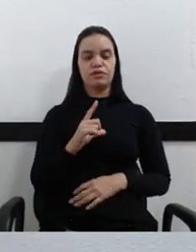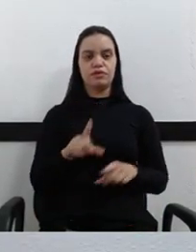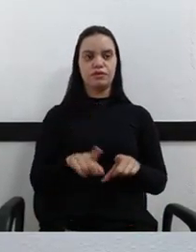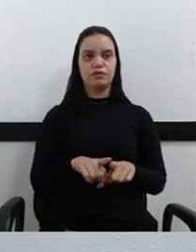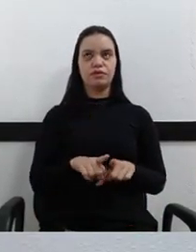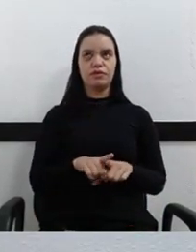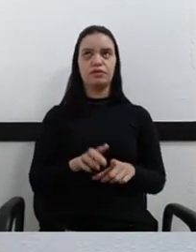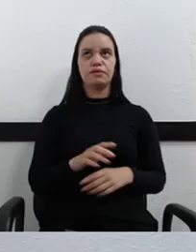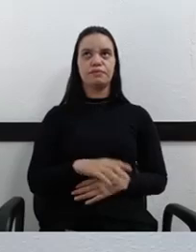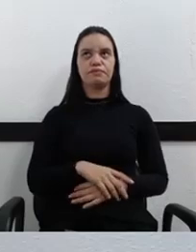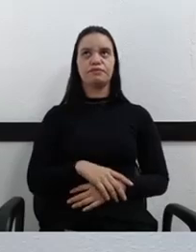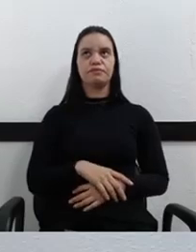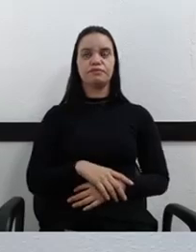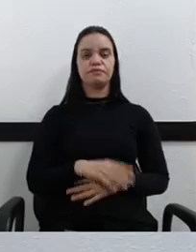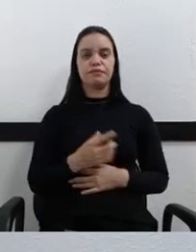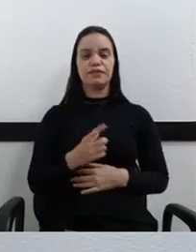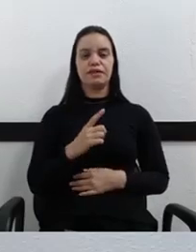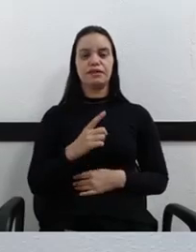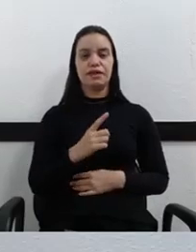Pois não.